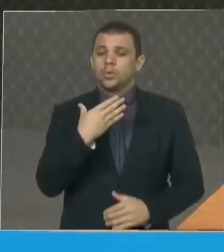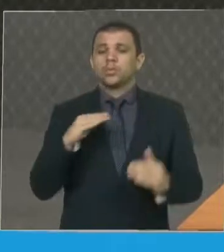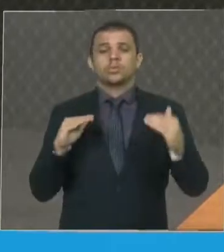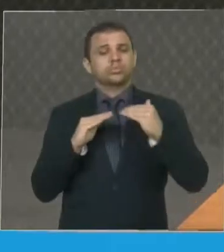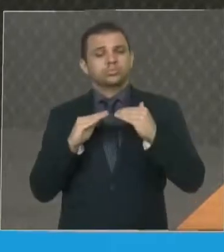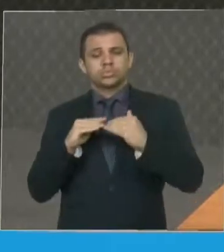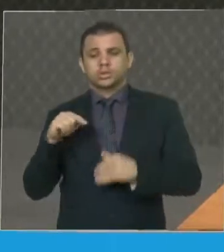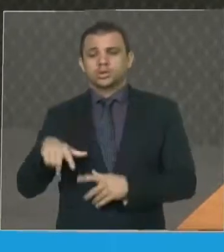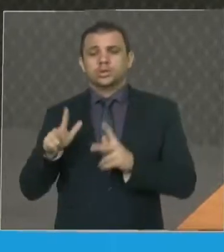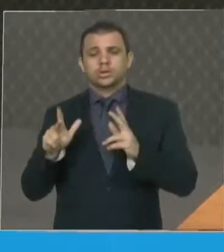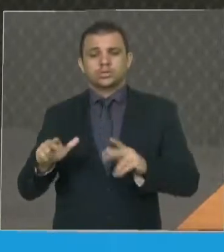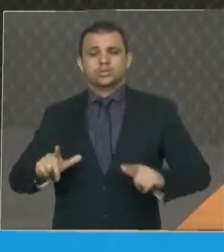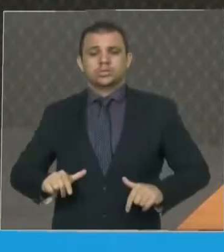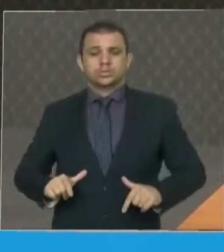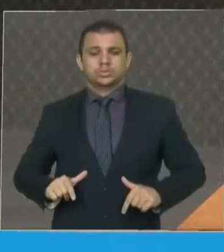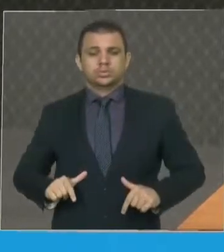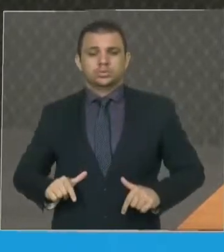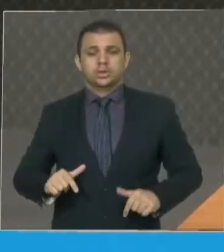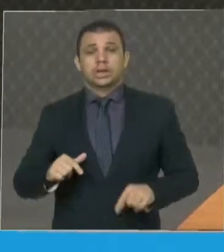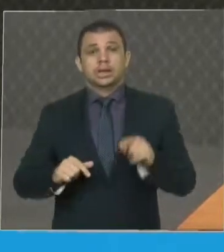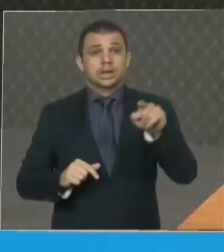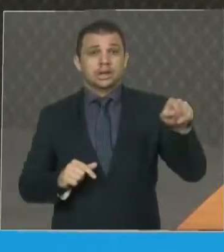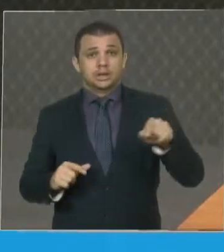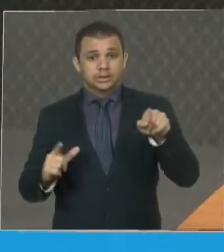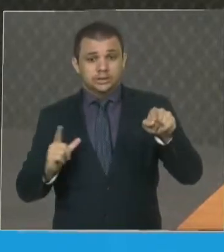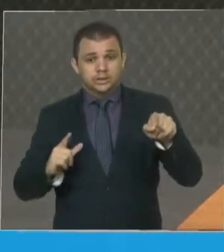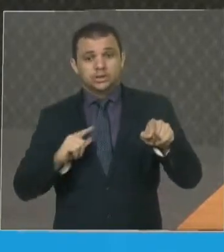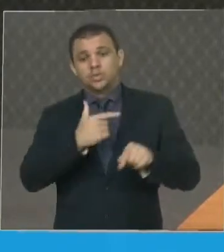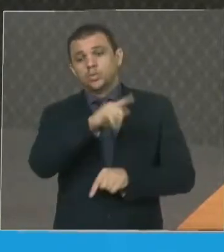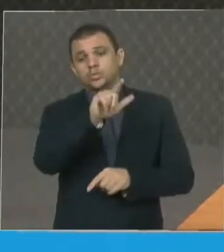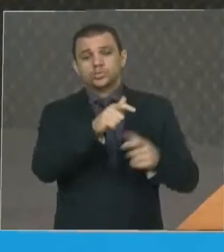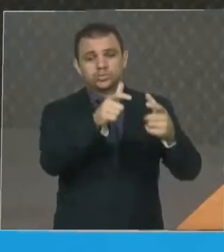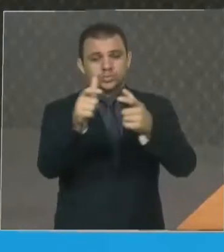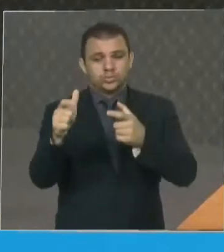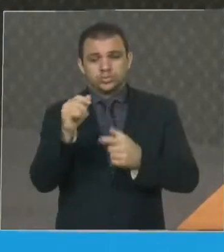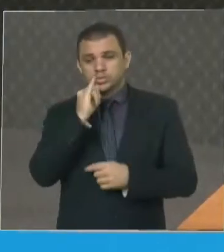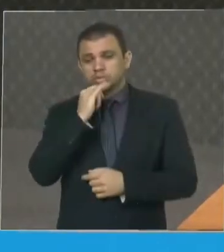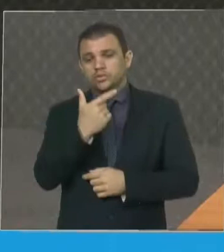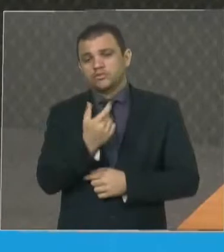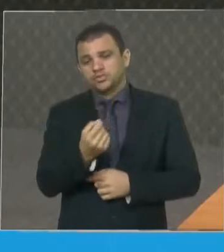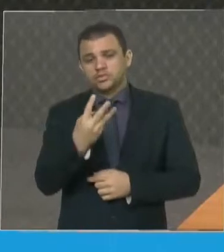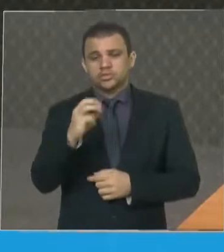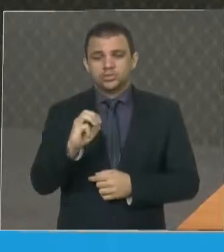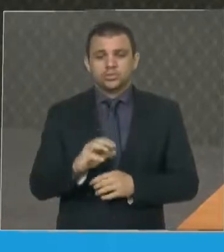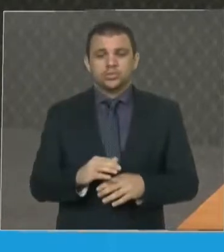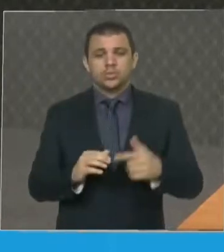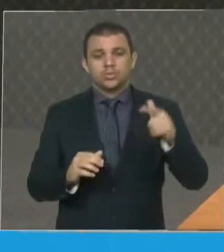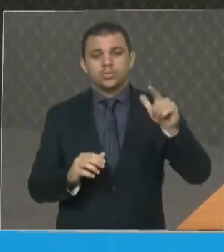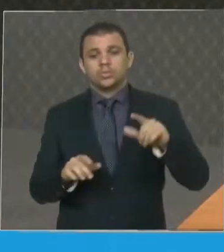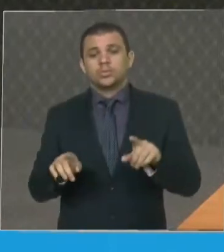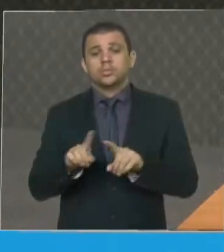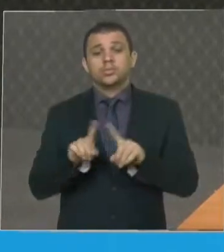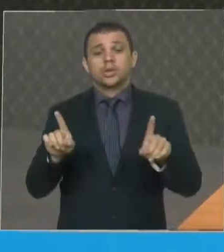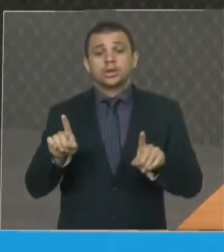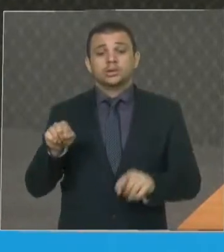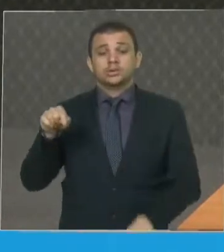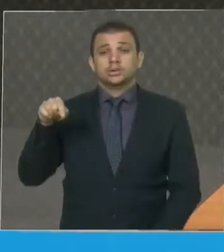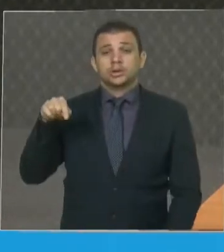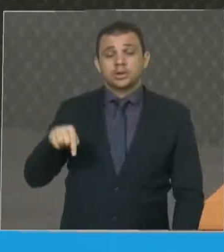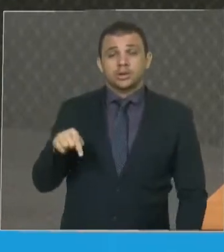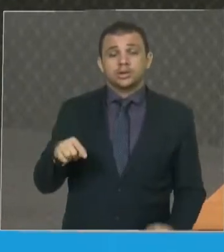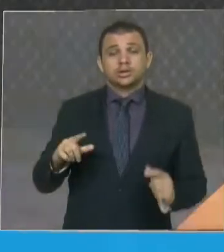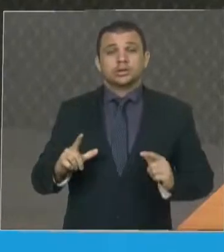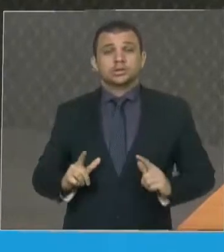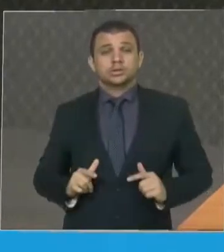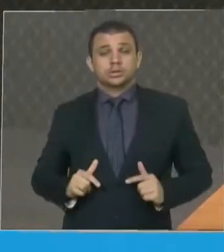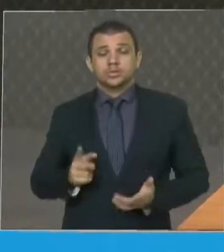Eles não são desses décimos lugares, eles são 20 e 30. Por quê? Porque Israel, sempre